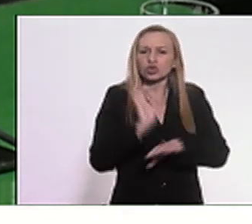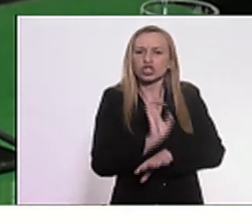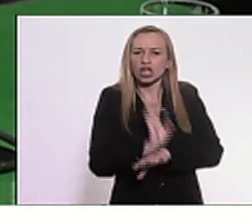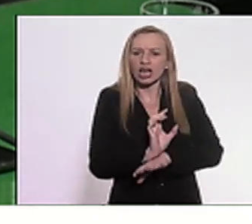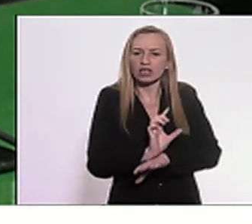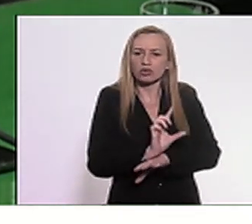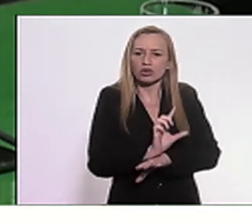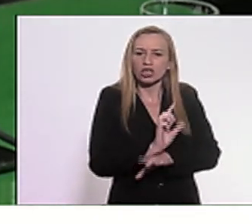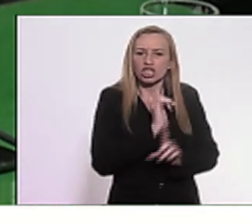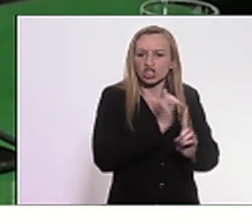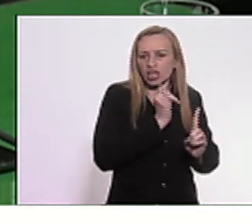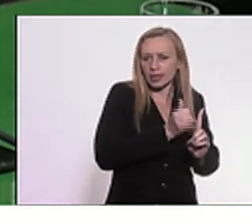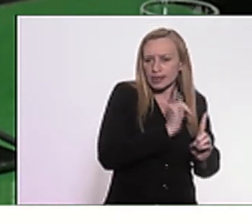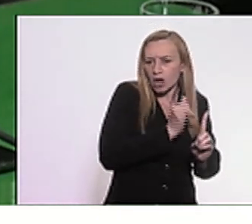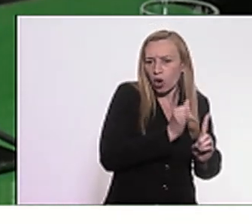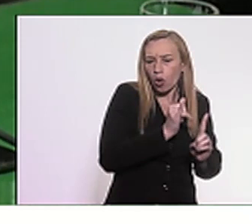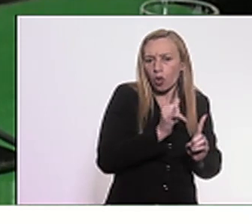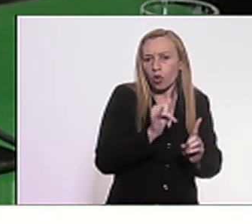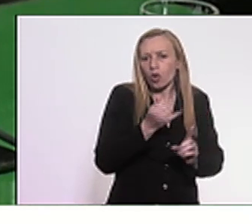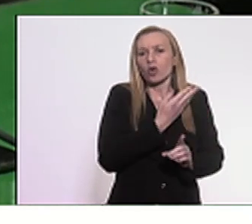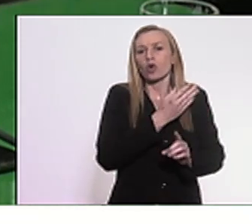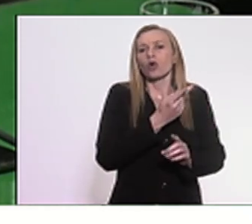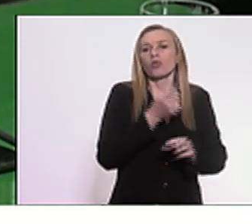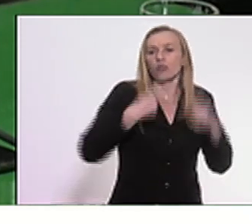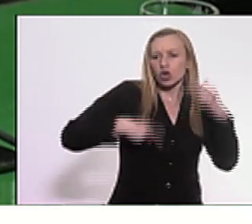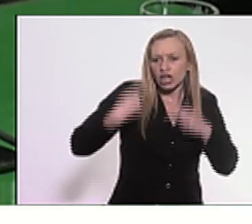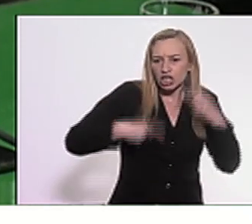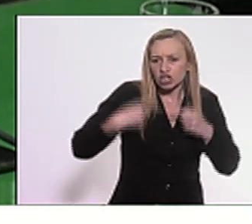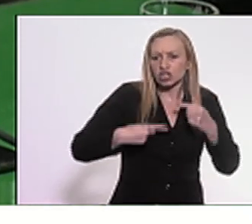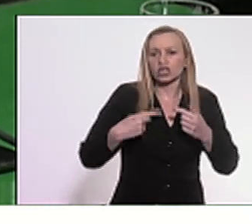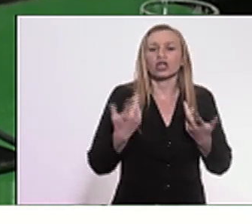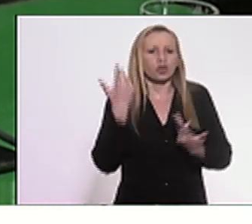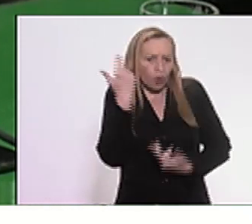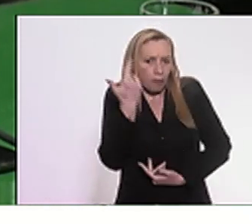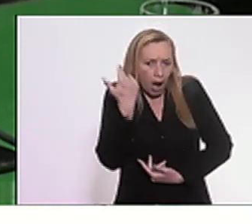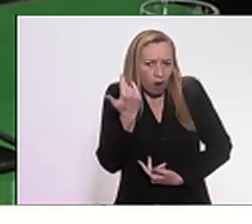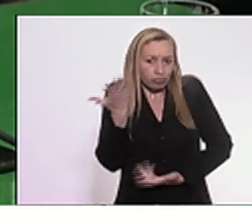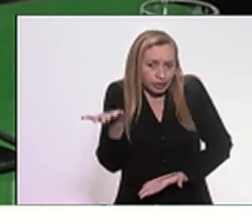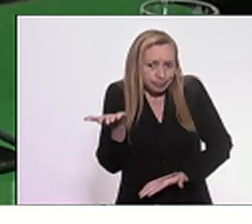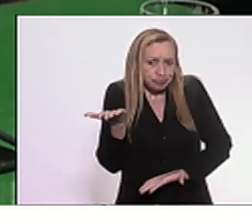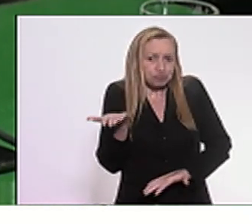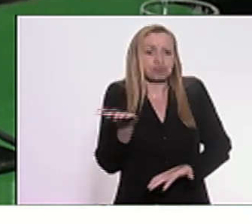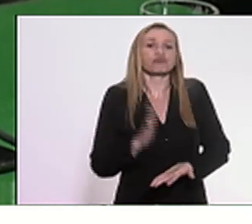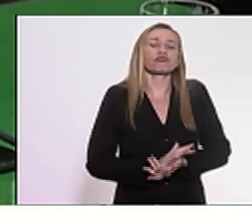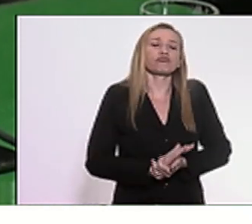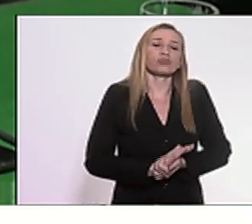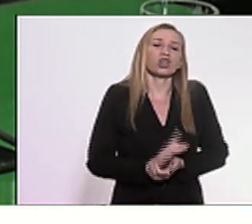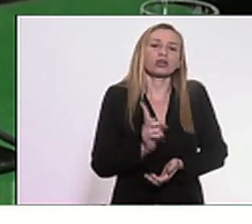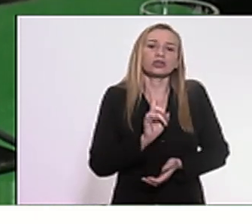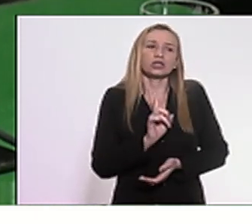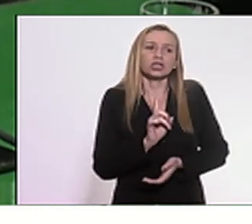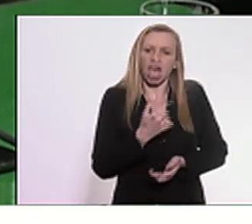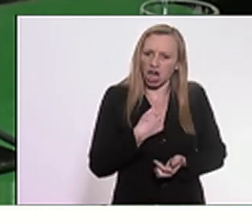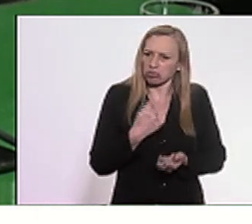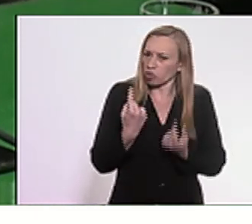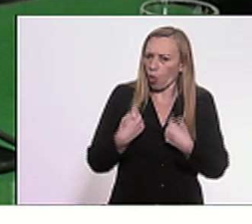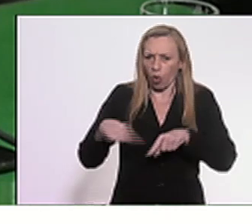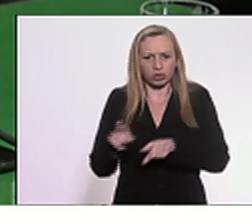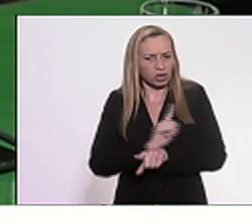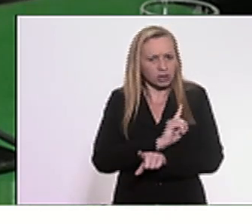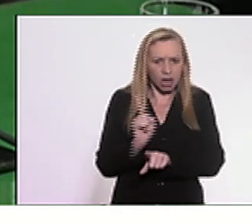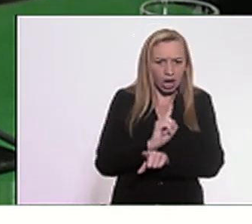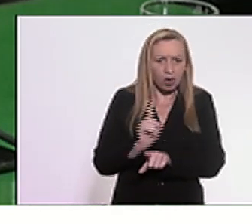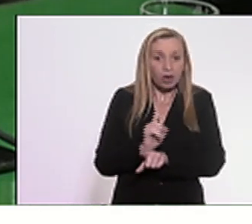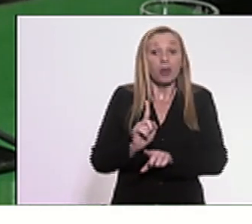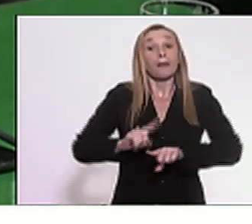indicações políticas. Normalmente as indicações políticas, elas, não sou contra, tá? Mas é